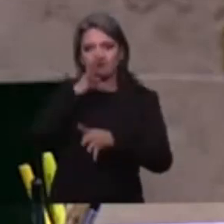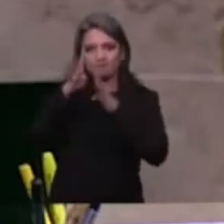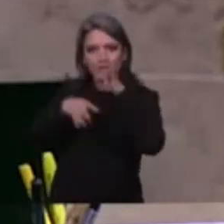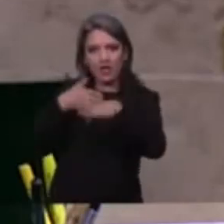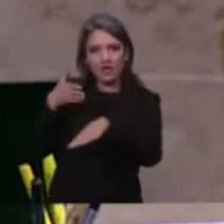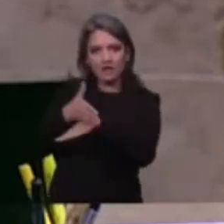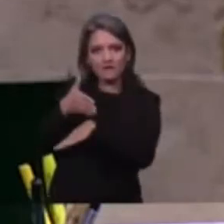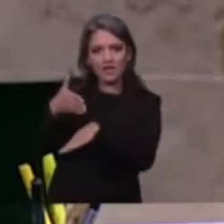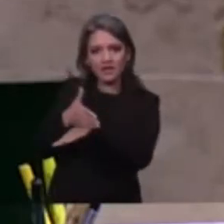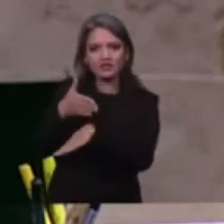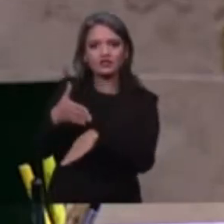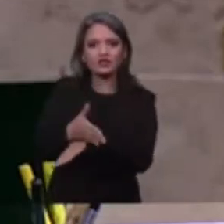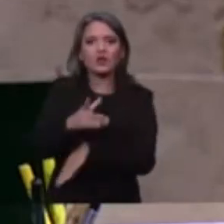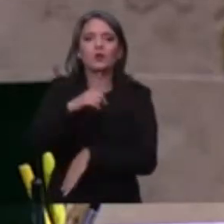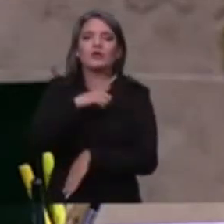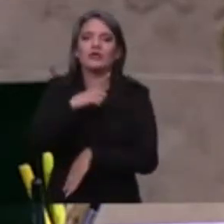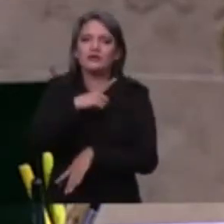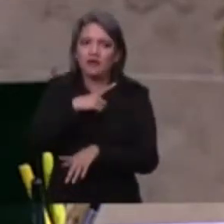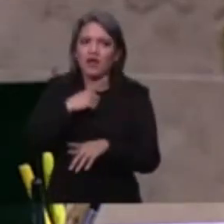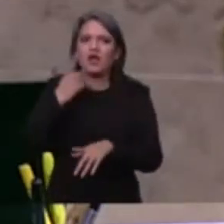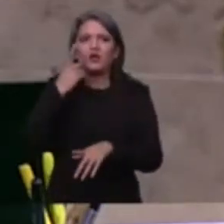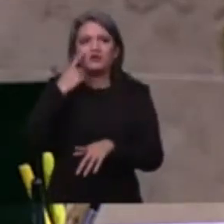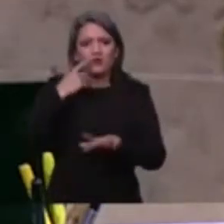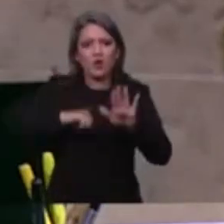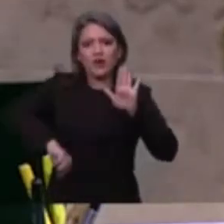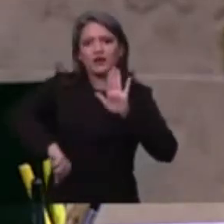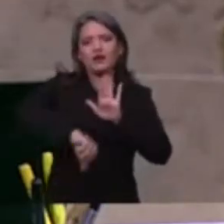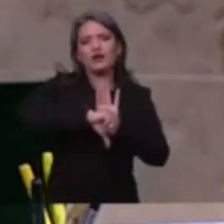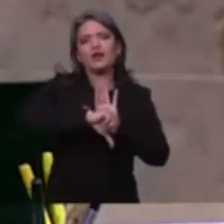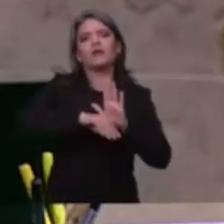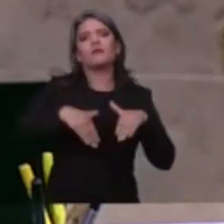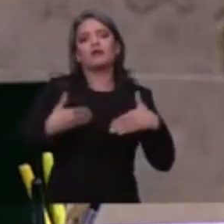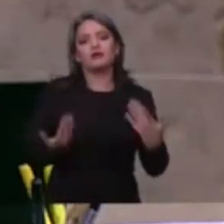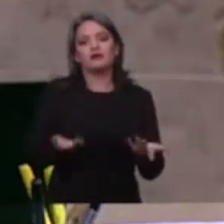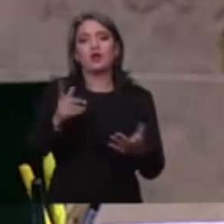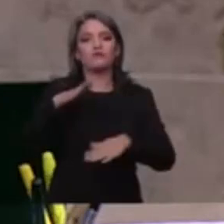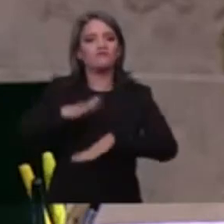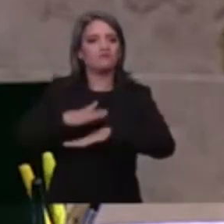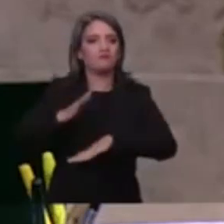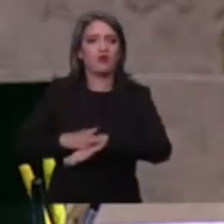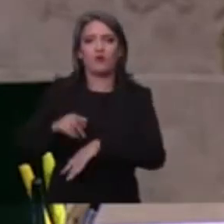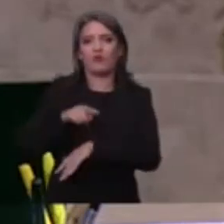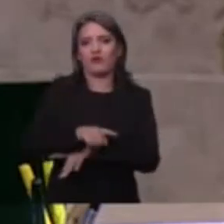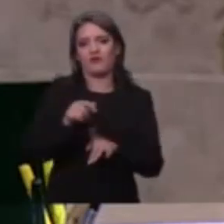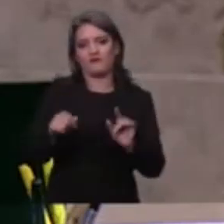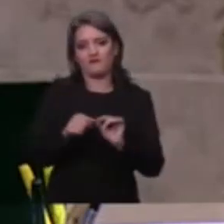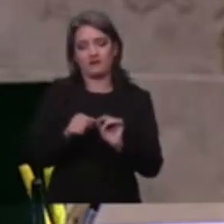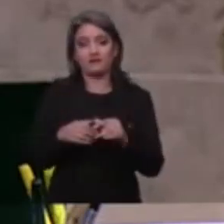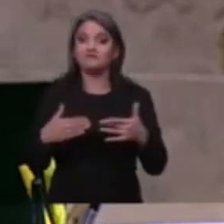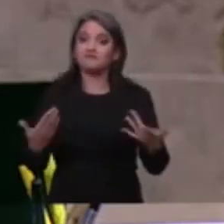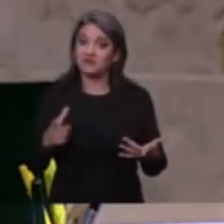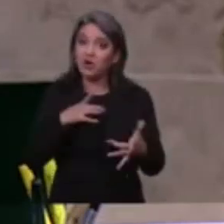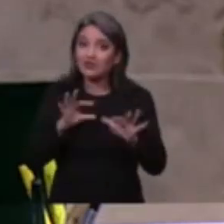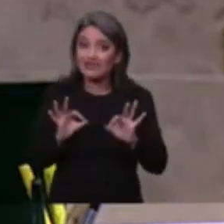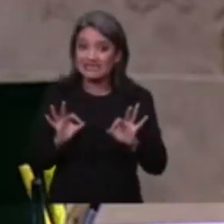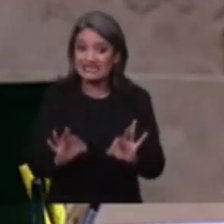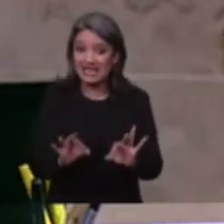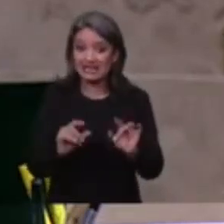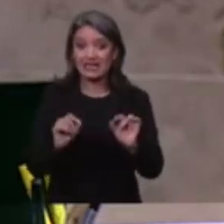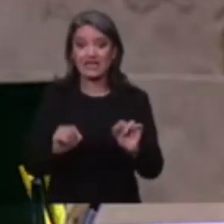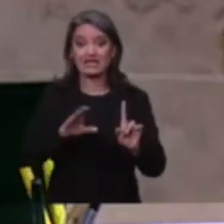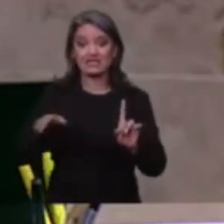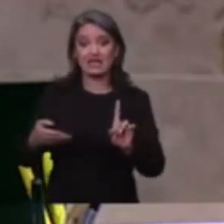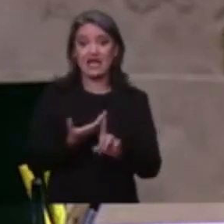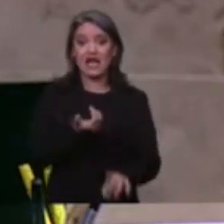no contexto da execução dos crimes, figurando na condição de autor. Restou inequívoco, portanto, que Aécio